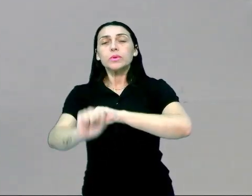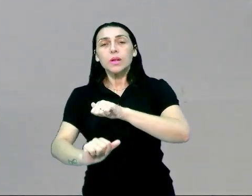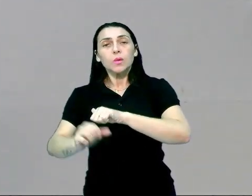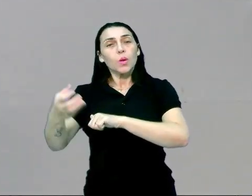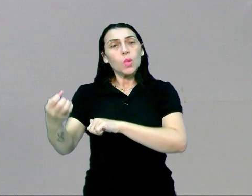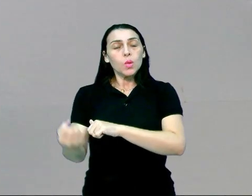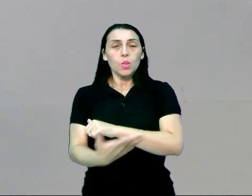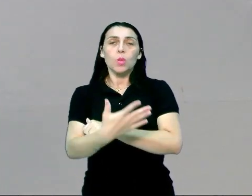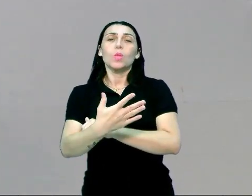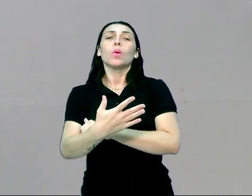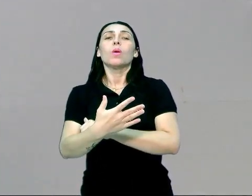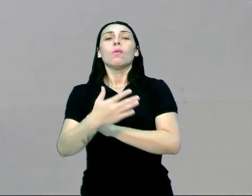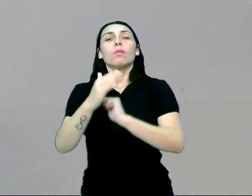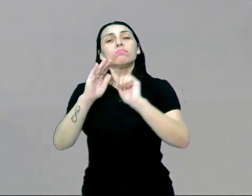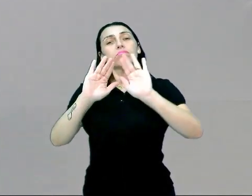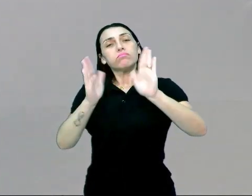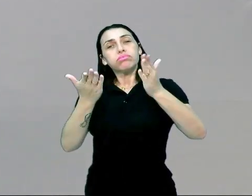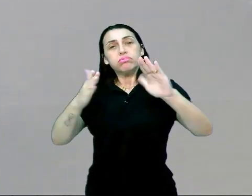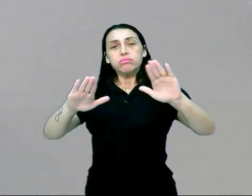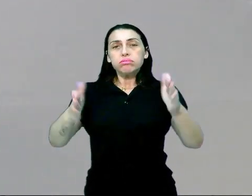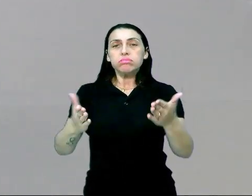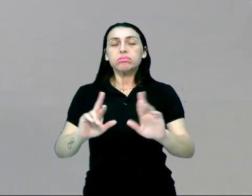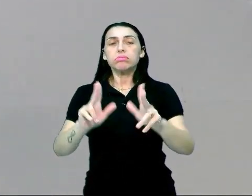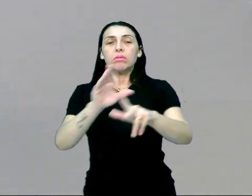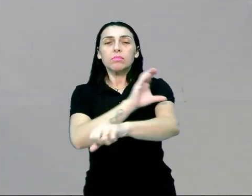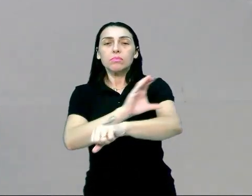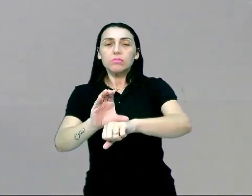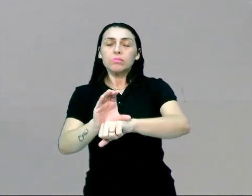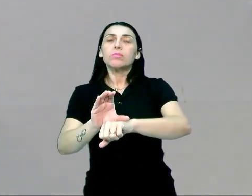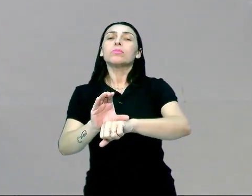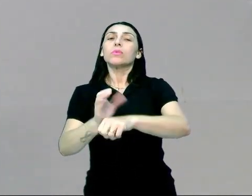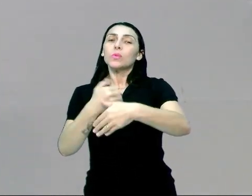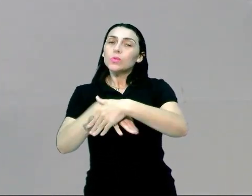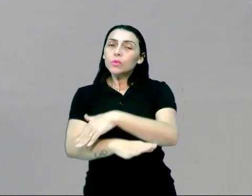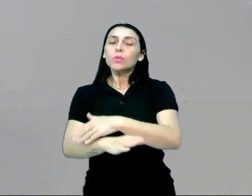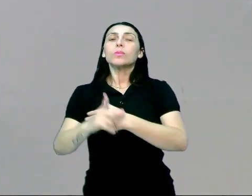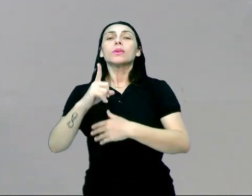nova roupagem, vai moldando para novos costumes e novos hábitos